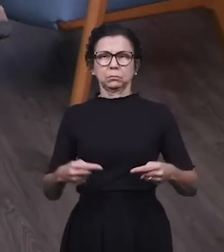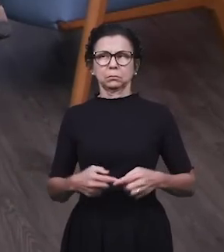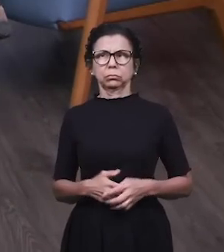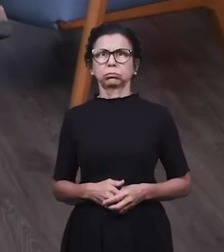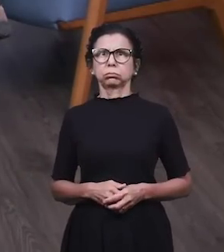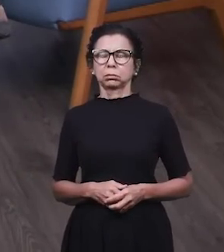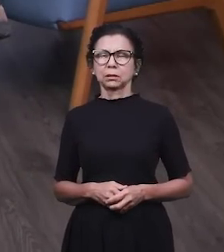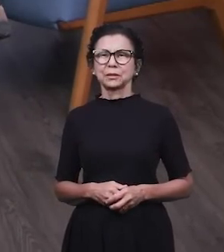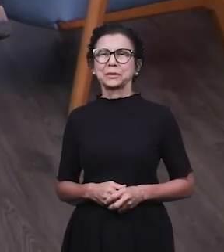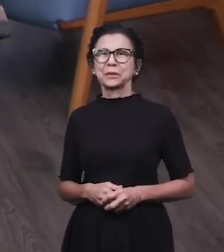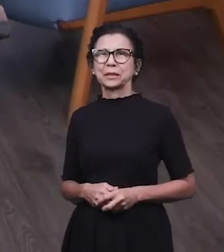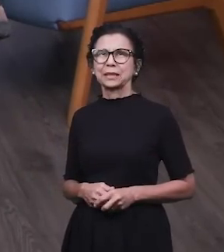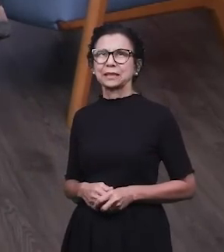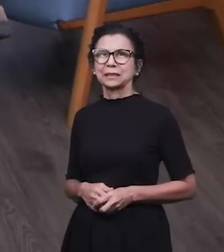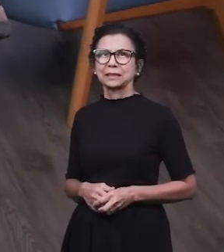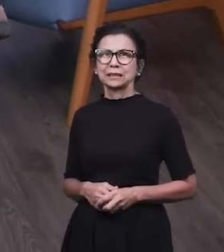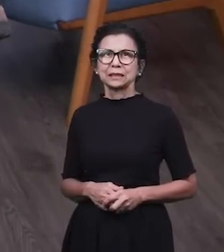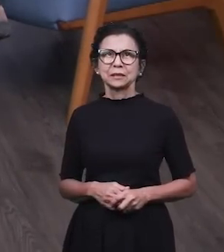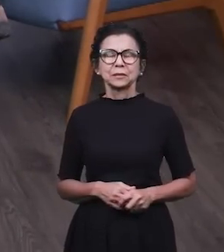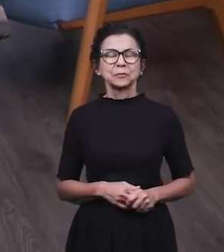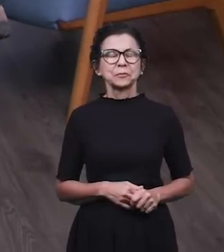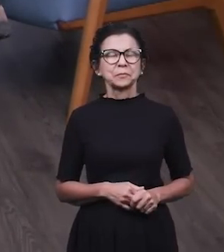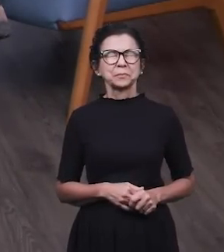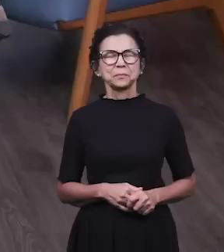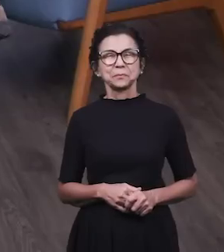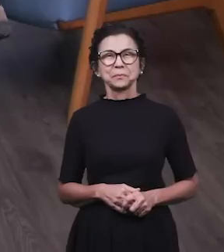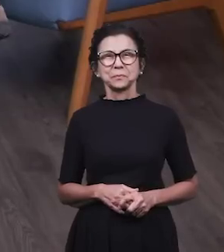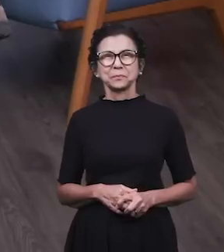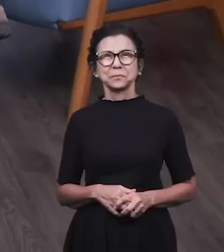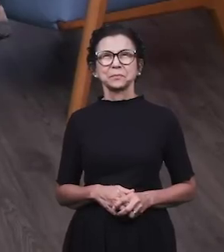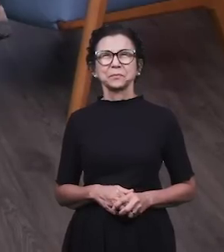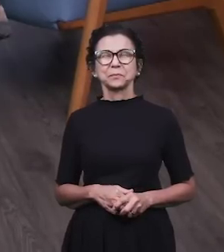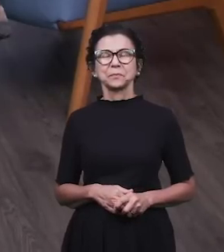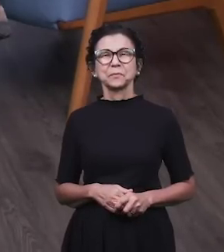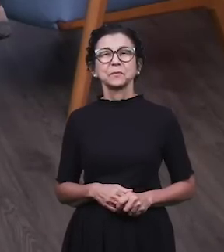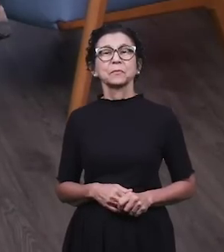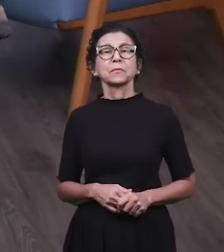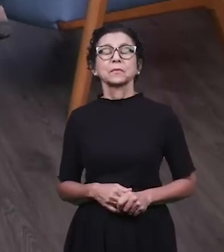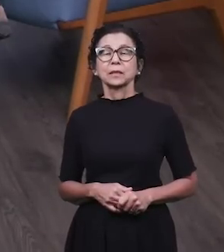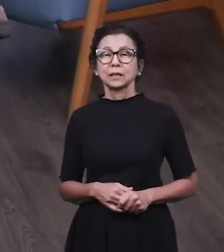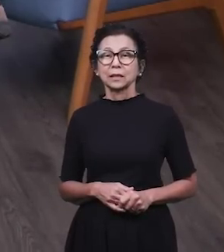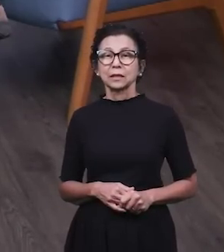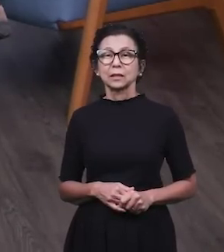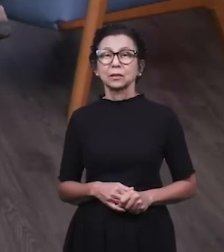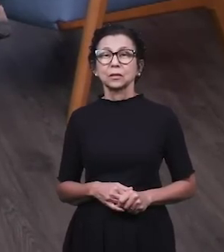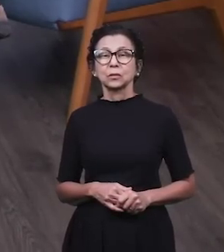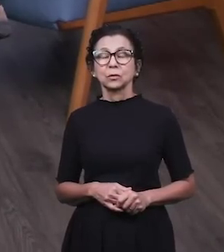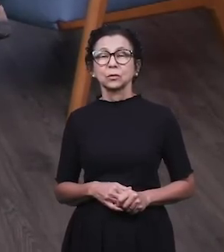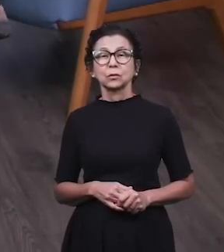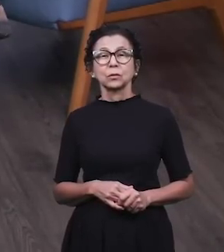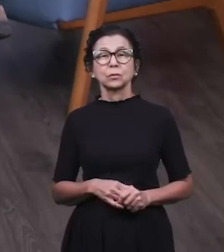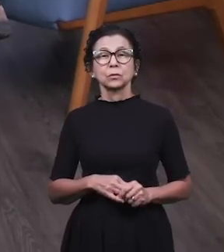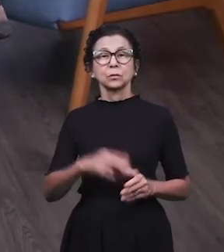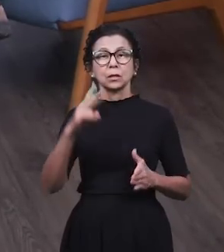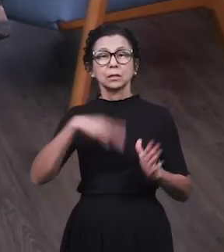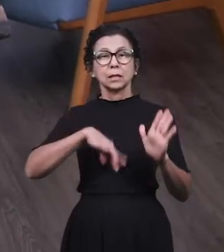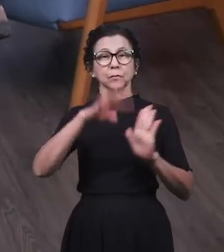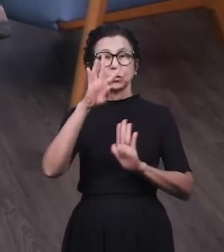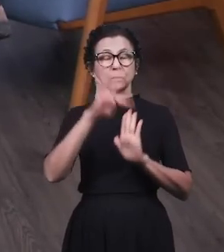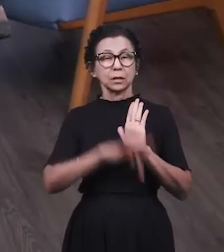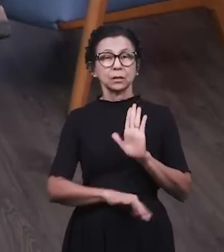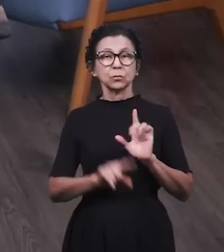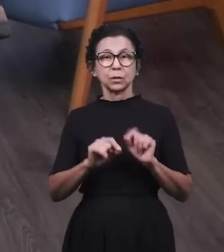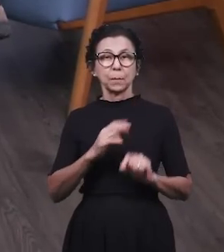a expressão que o Espírito Santo inspira Paulo a escrever é: sofro trabalhos e até prisões como